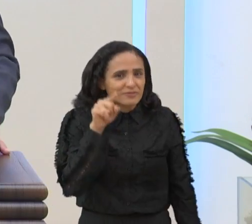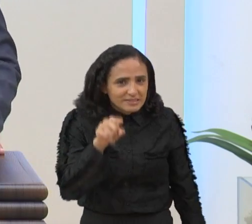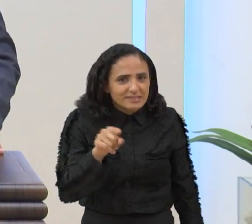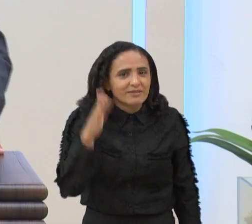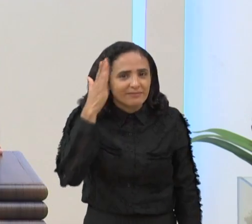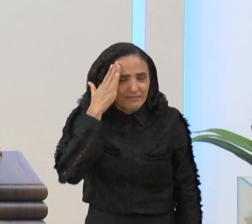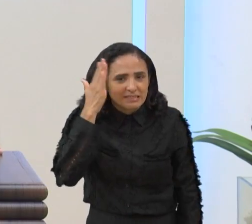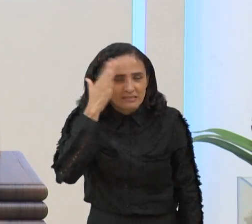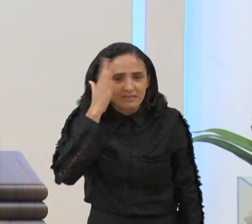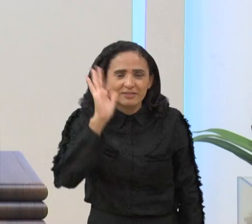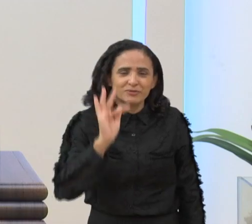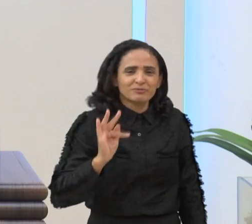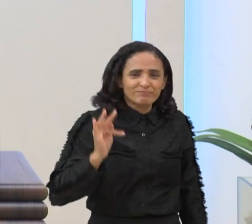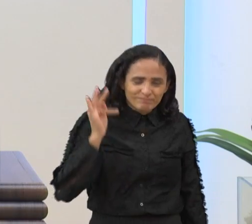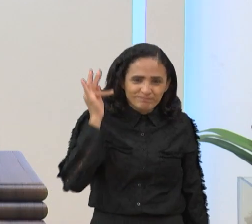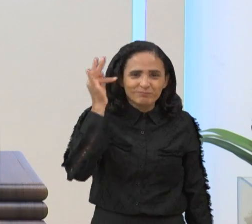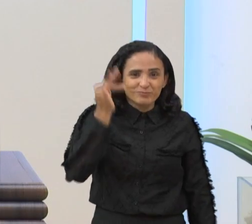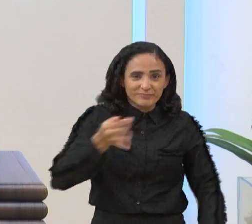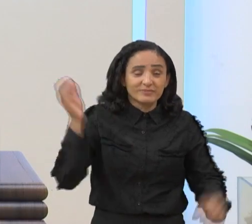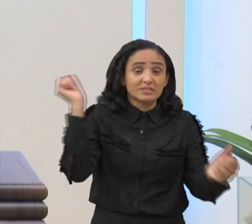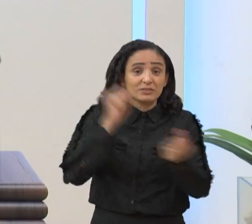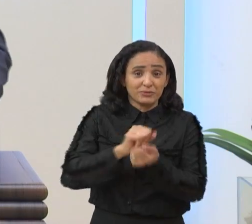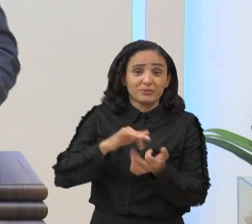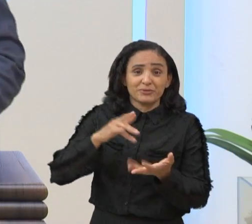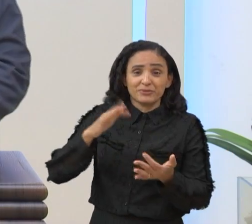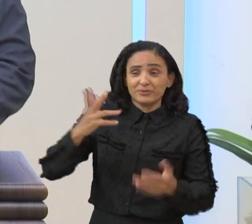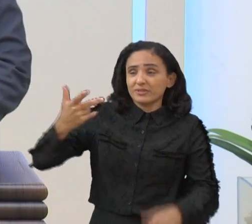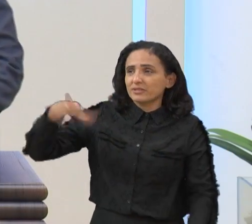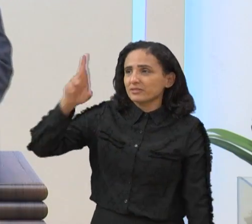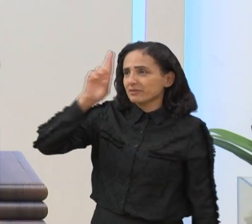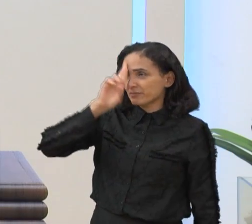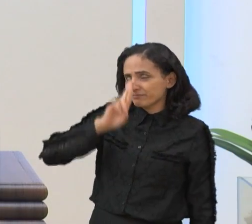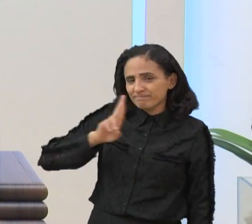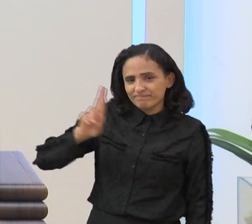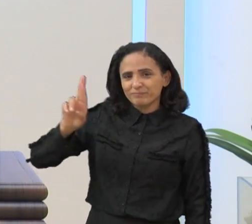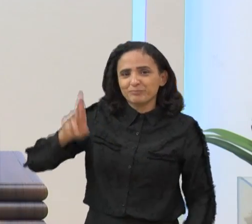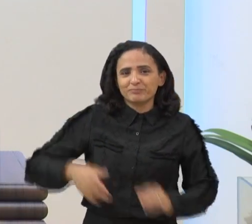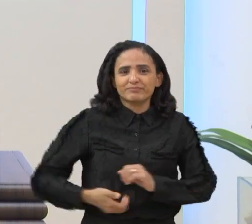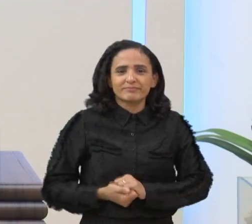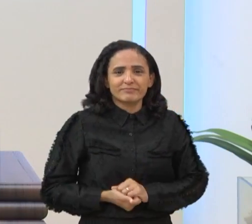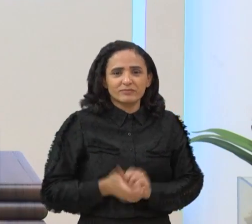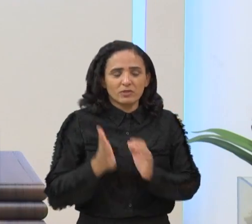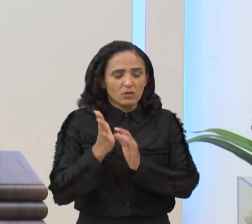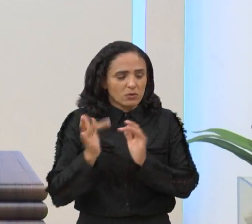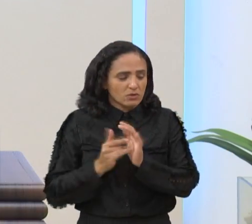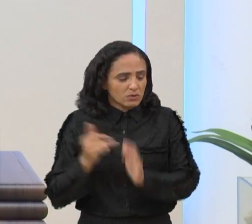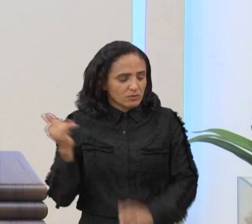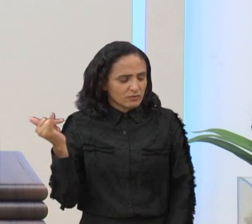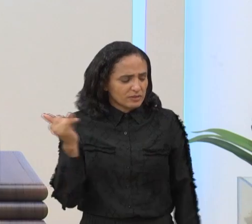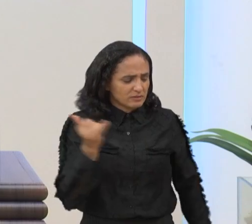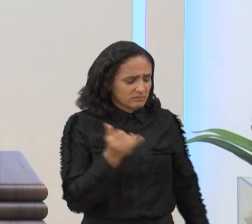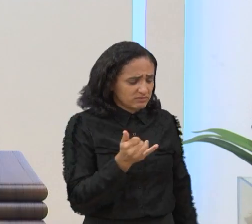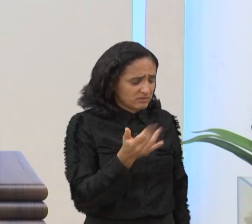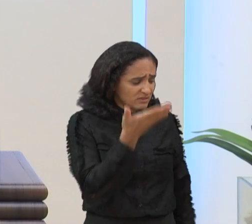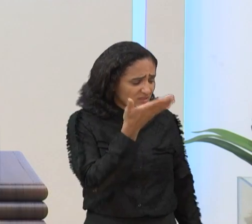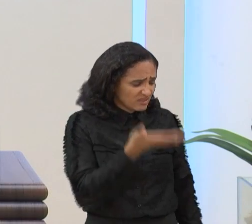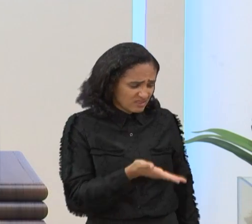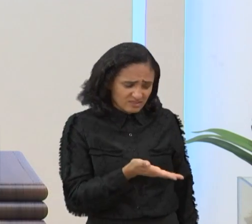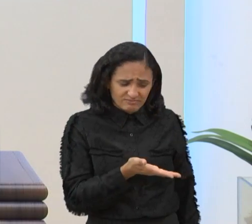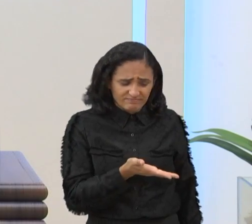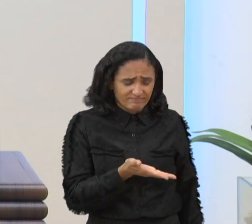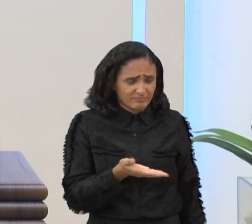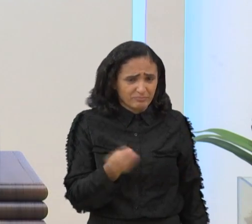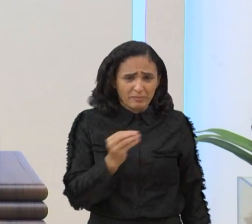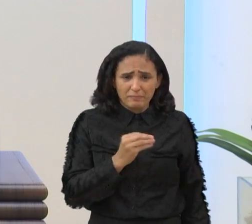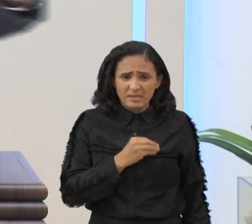entender depois. Glória ao nome do Senhor. Foi o que Jesus disse para os discípulos. Nem ele, nem seus pais